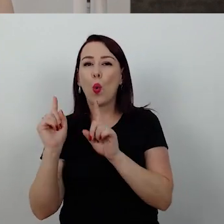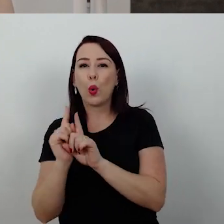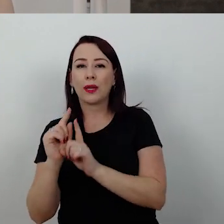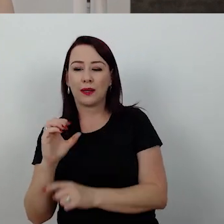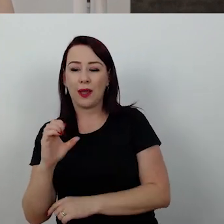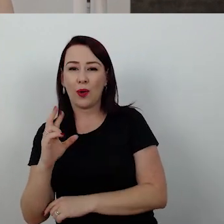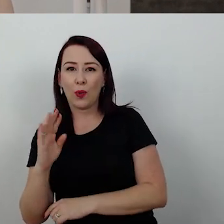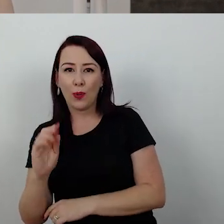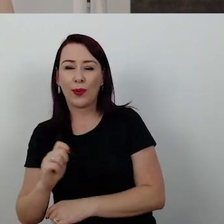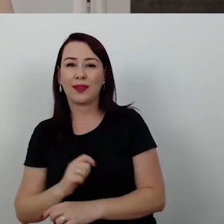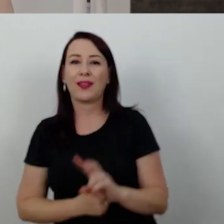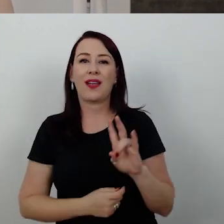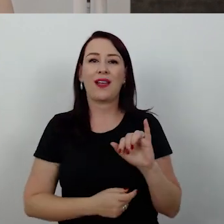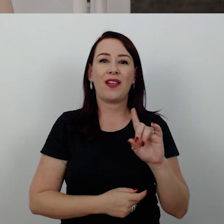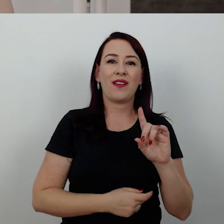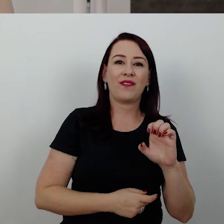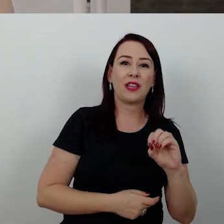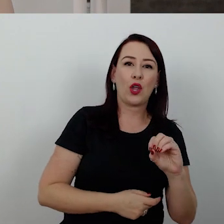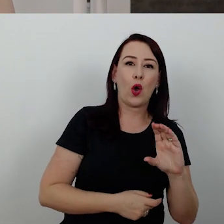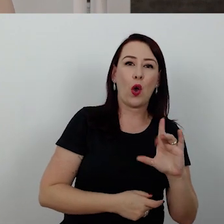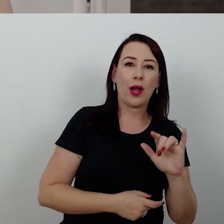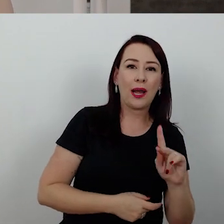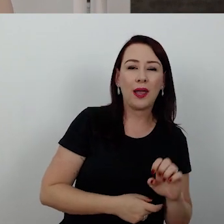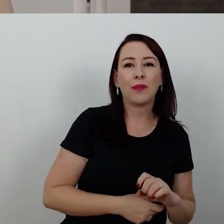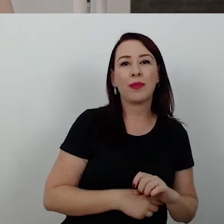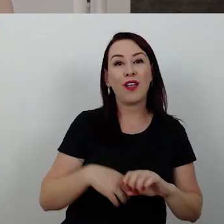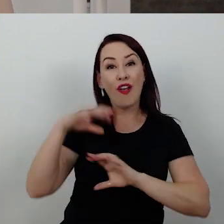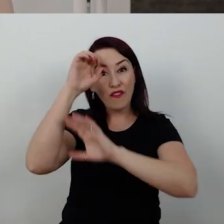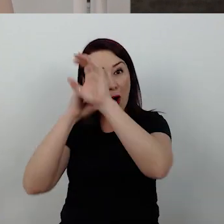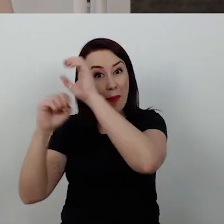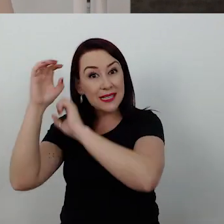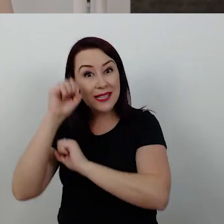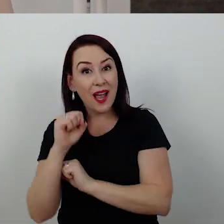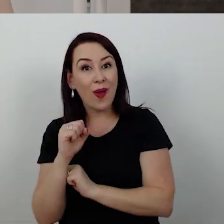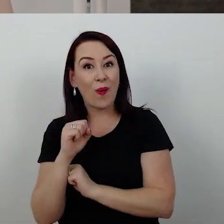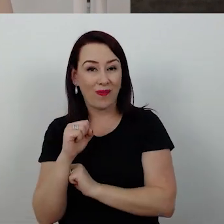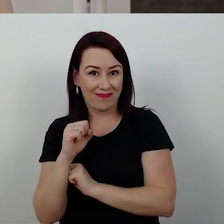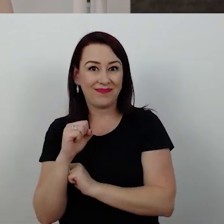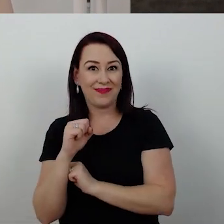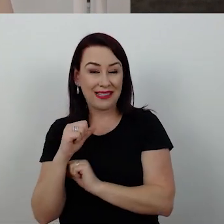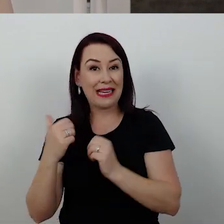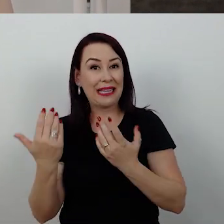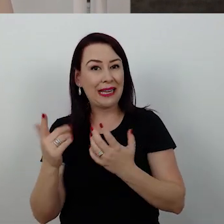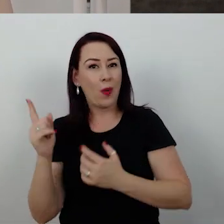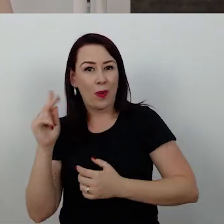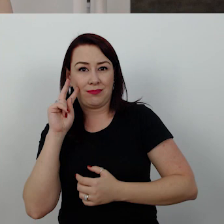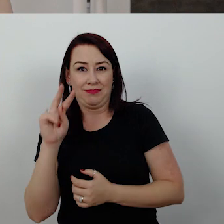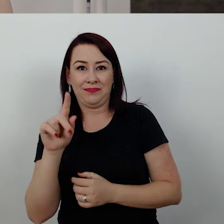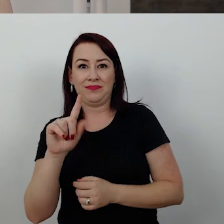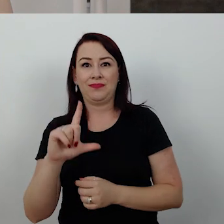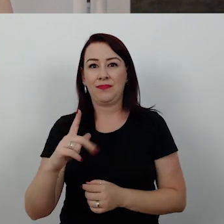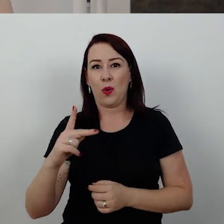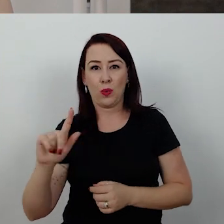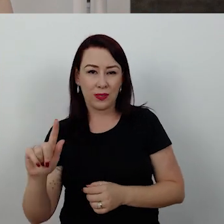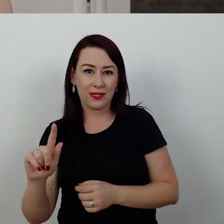realizados, videoclipes, né, formação. Então, eu vejo que essa questão da Paulo